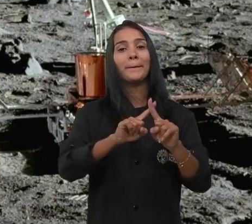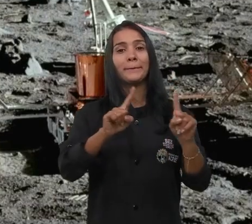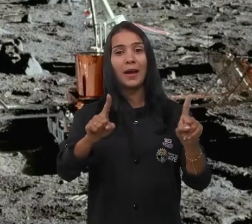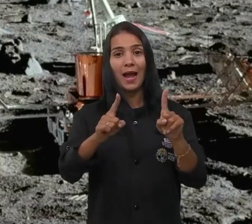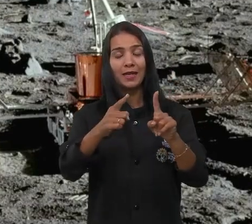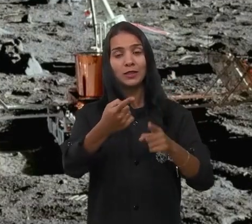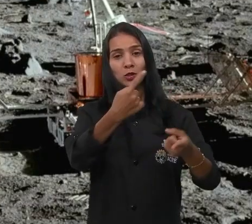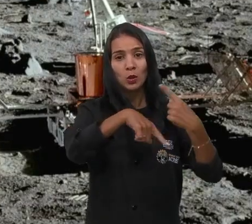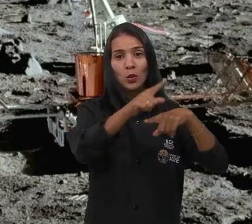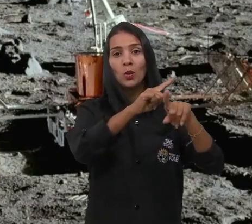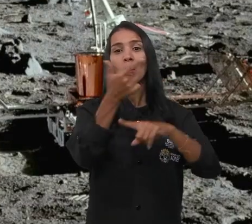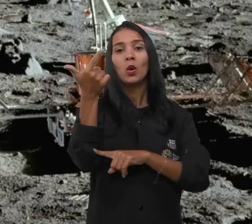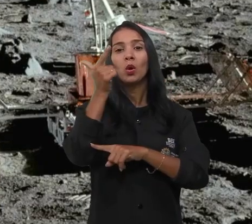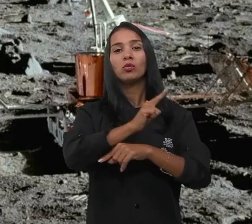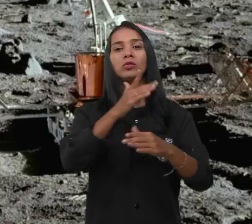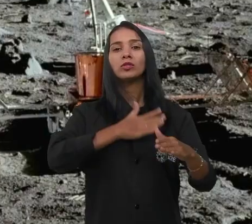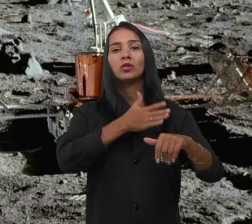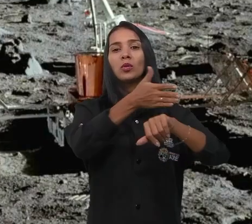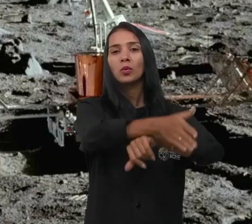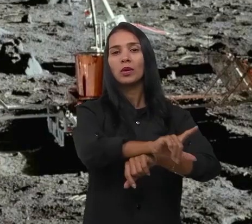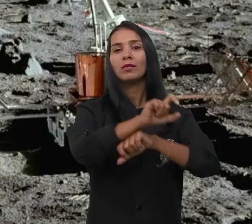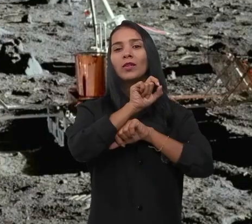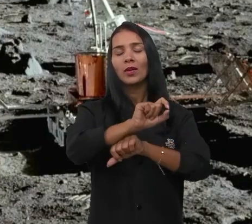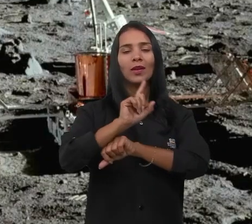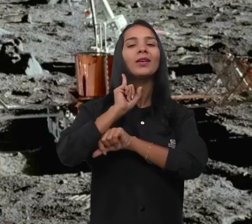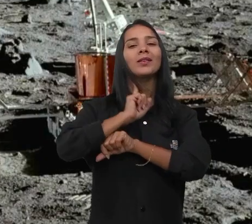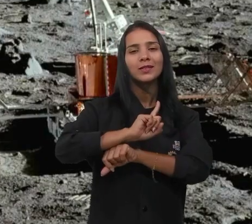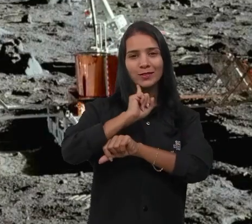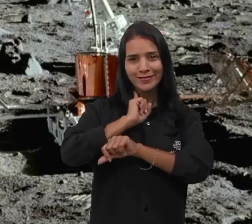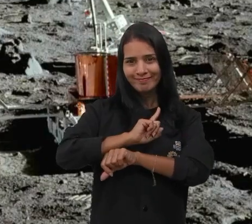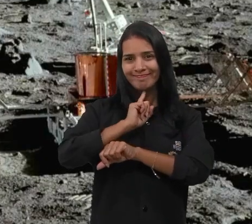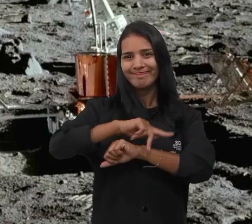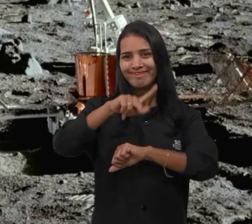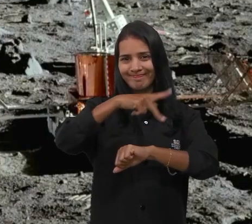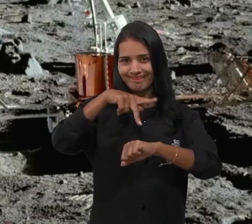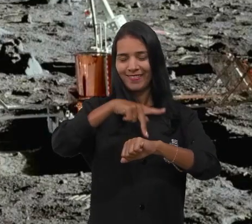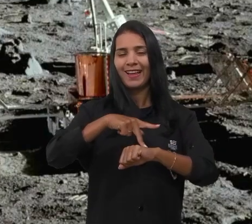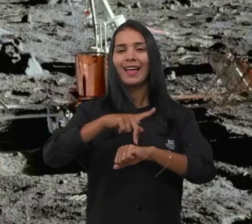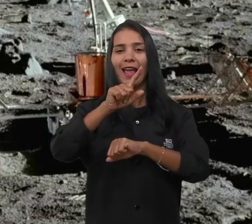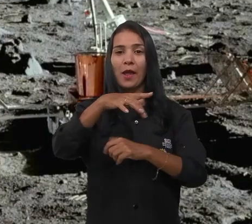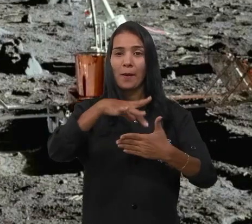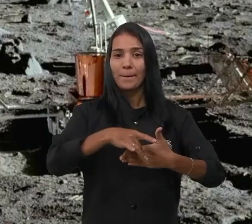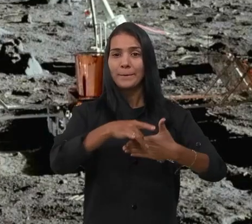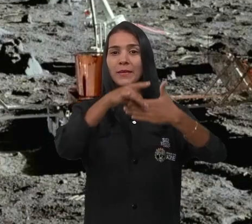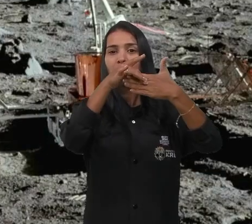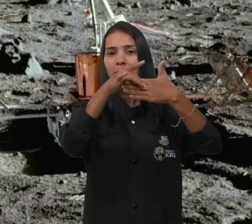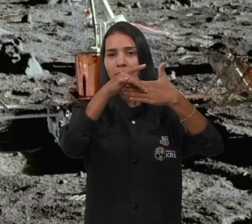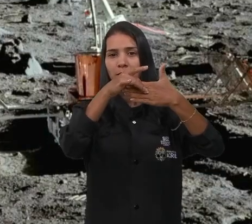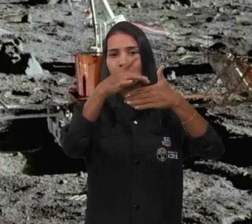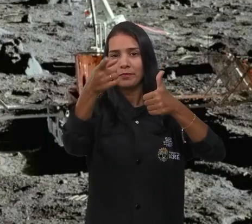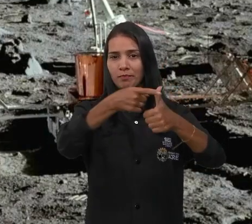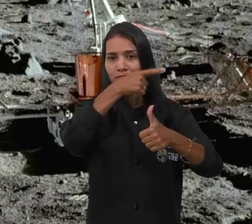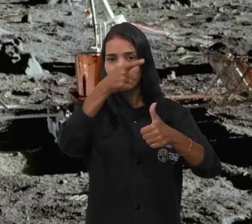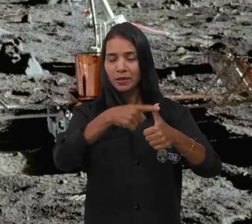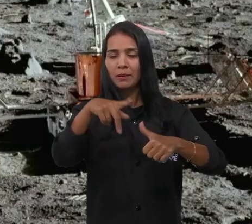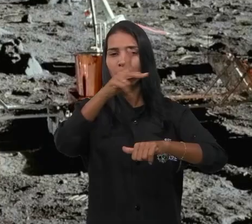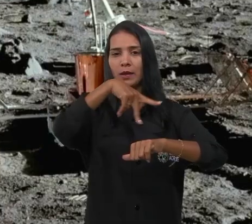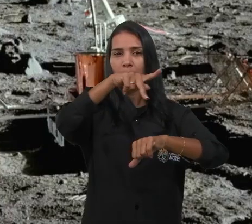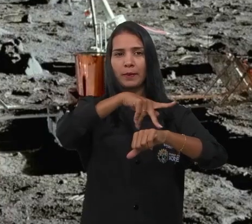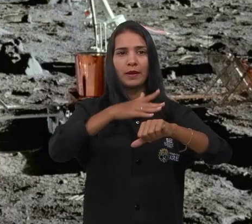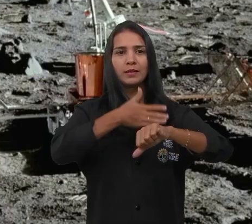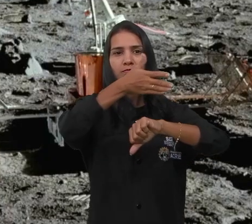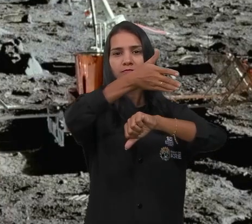Estados Unidos, após vários avanços, ele foi o país pioneiro, inclusive saiu na frente aí